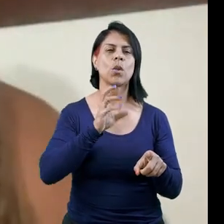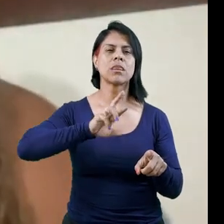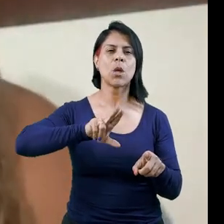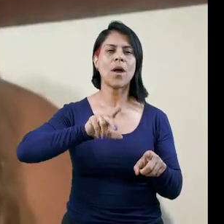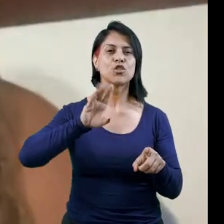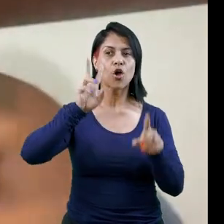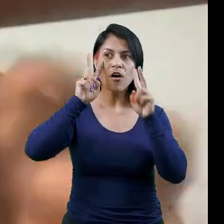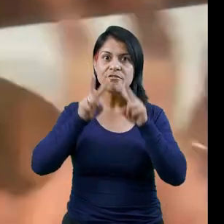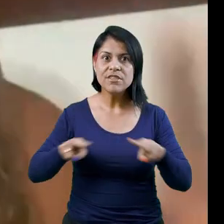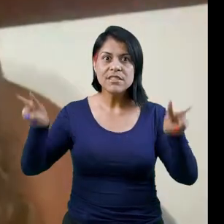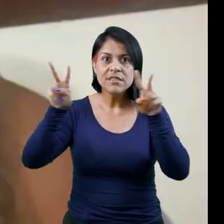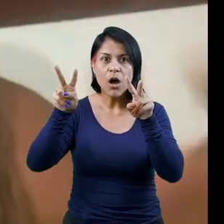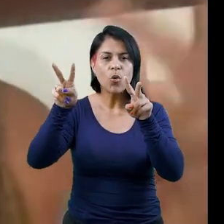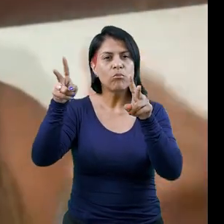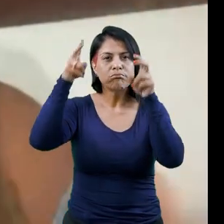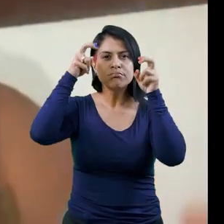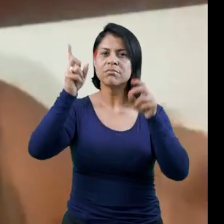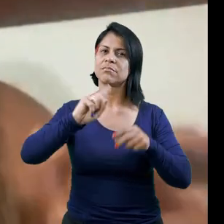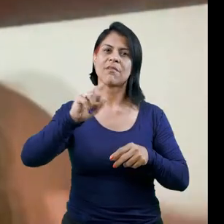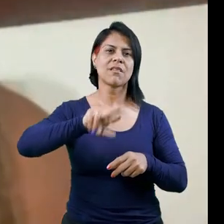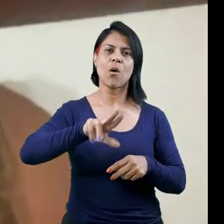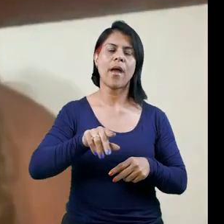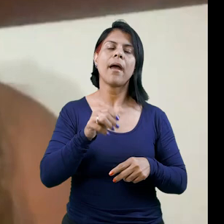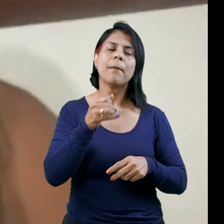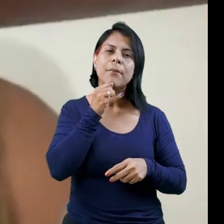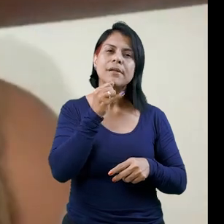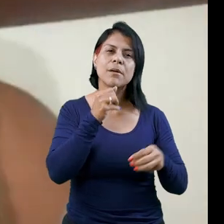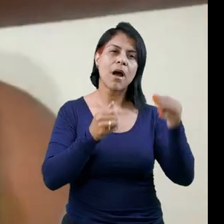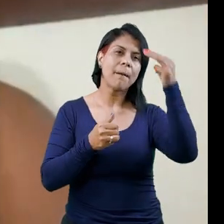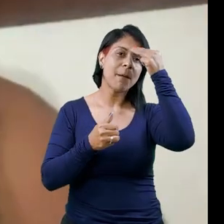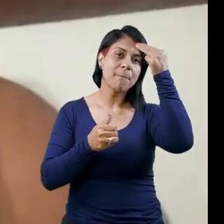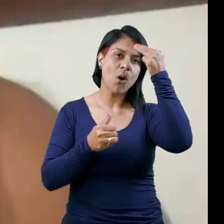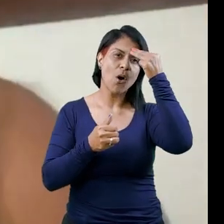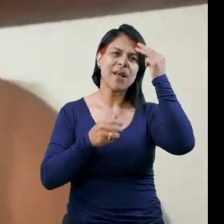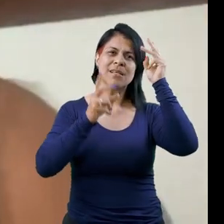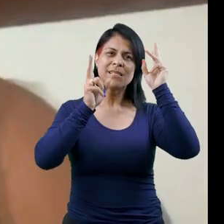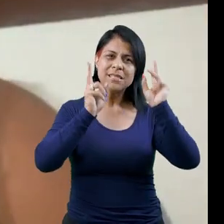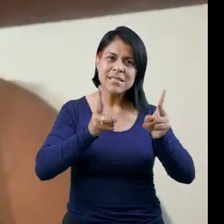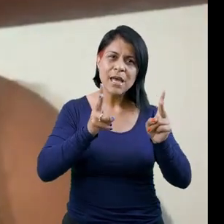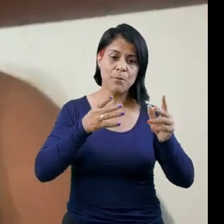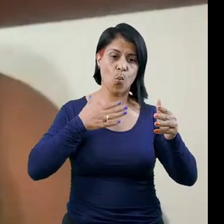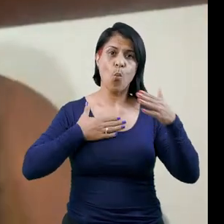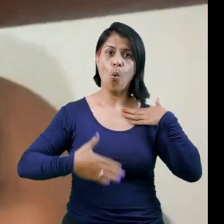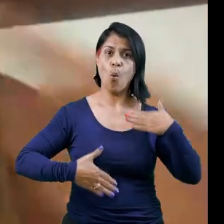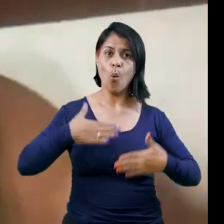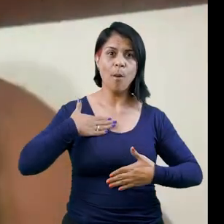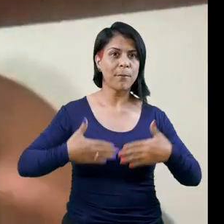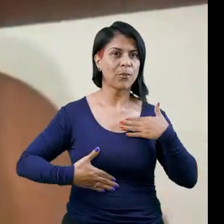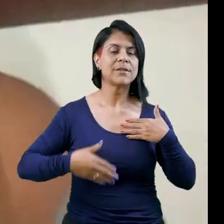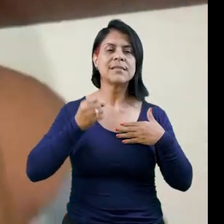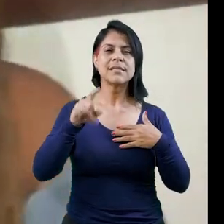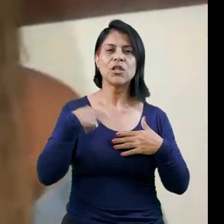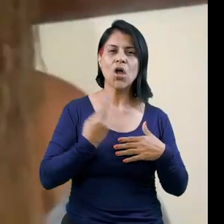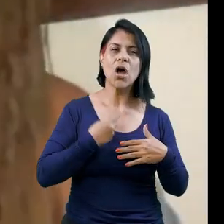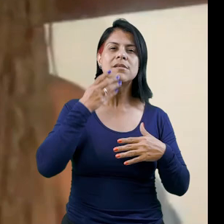à visão. A memória, ela é armazenada em todo o nosso corpo. Quando a gente